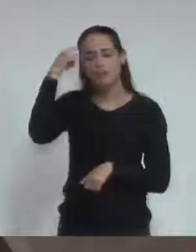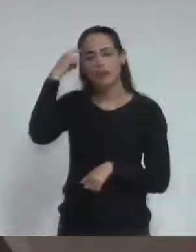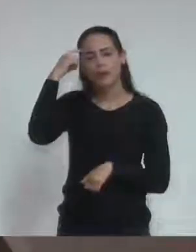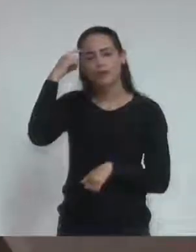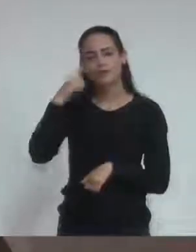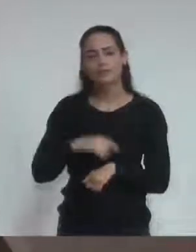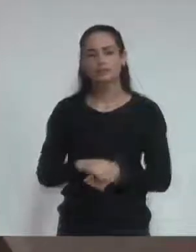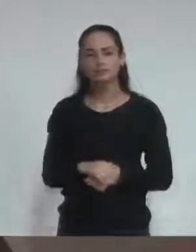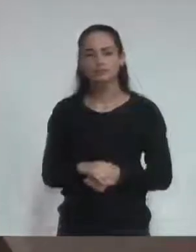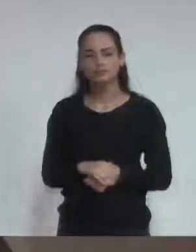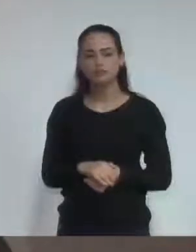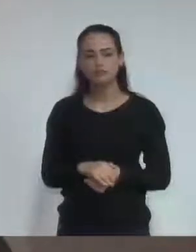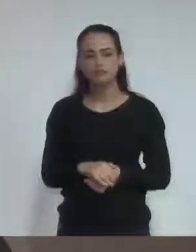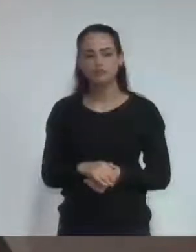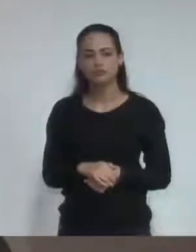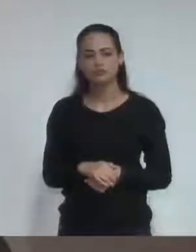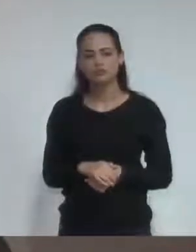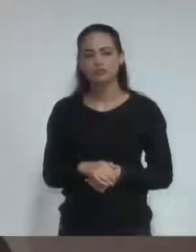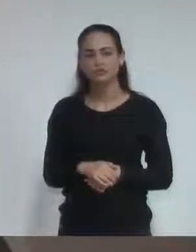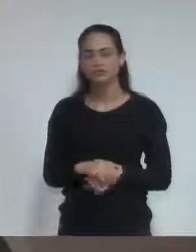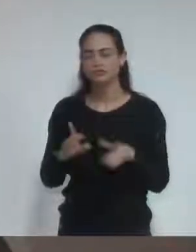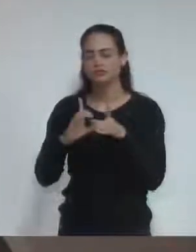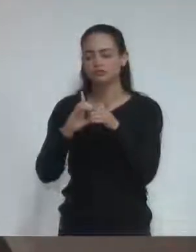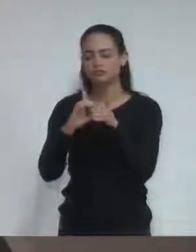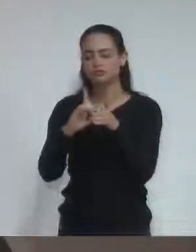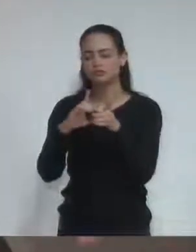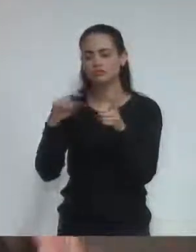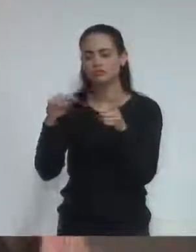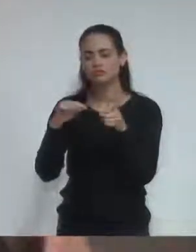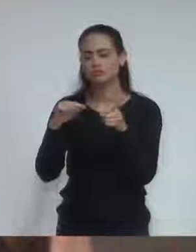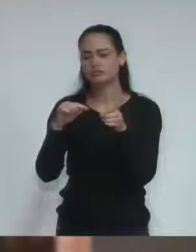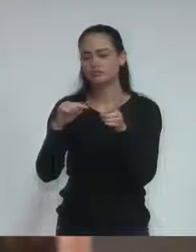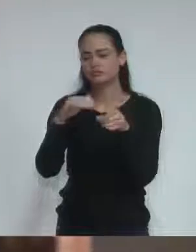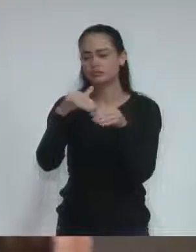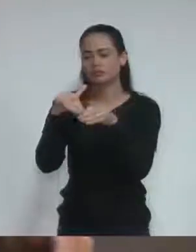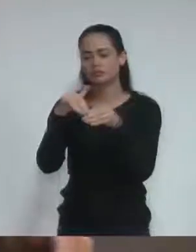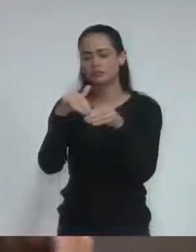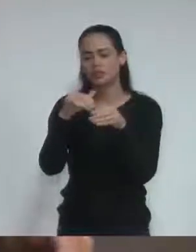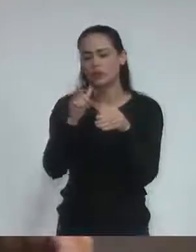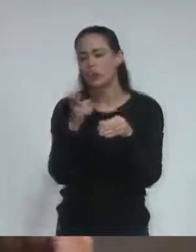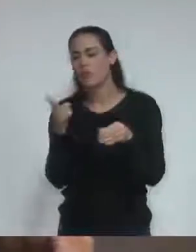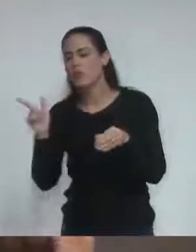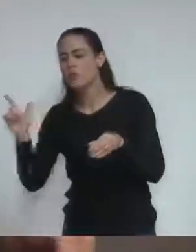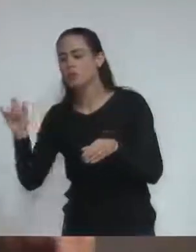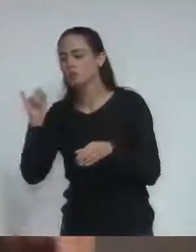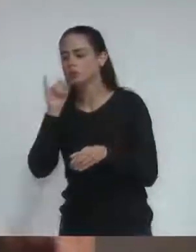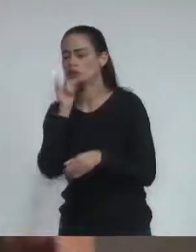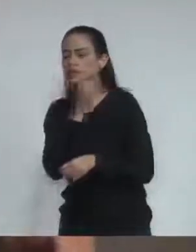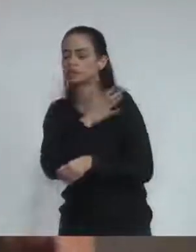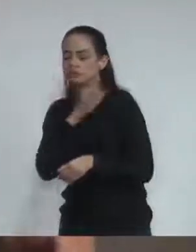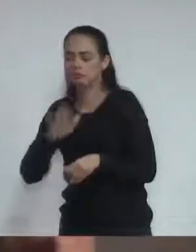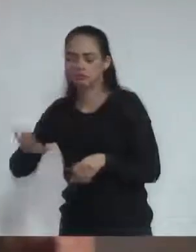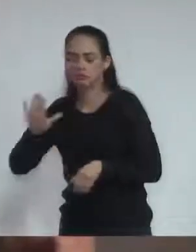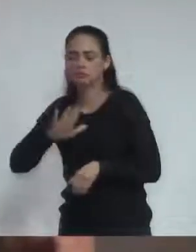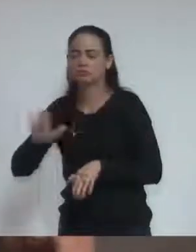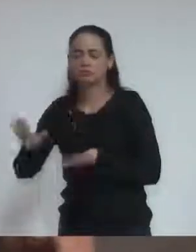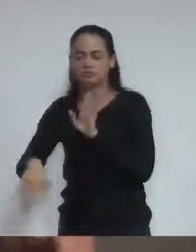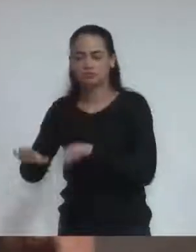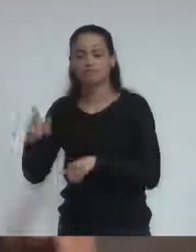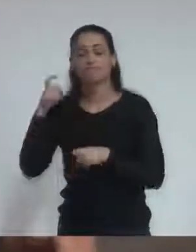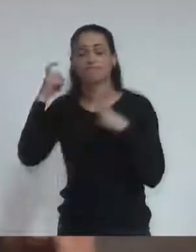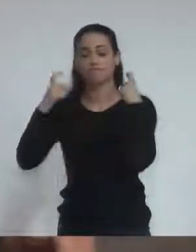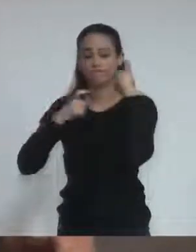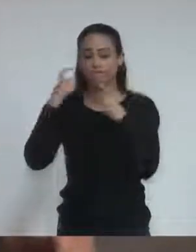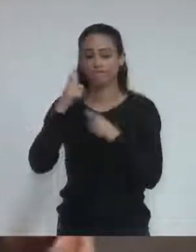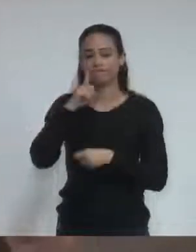acham que fora da via democrática, que com um ditador vai se resolver alguma coisa, isso é muito preocupante e muito perigoso.